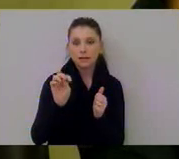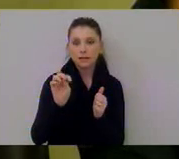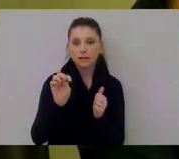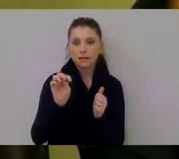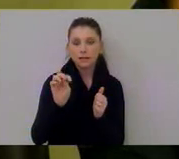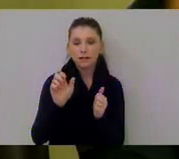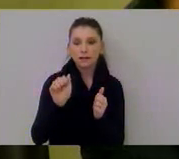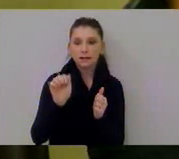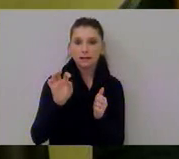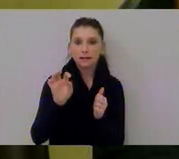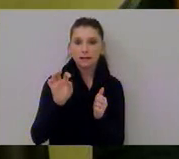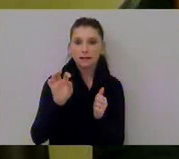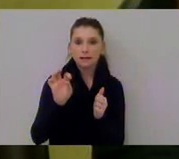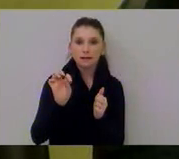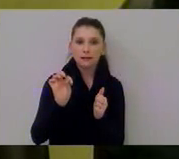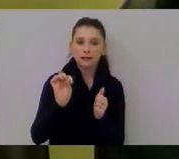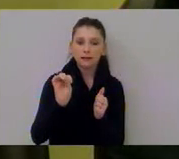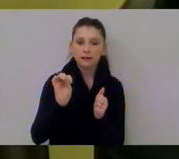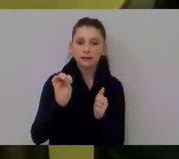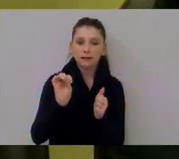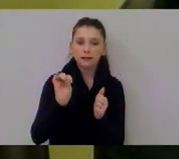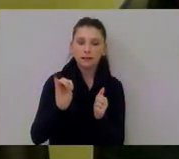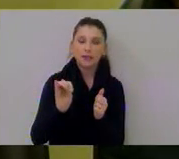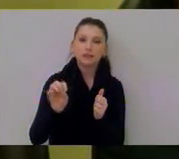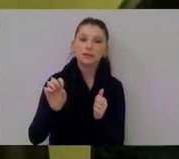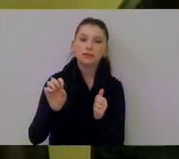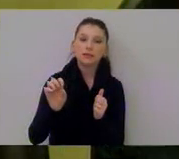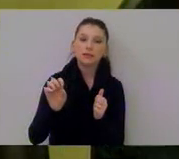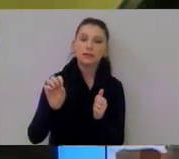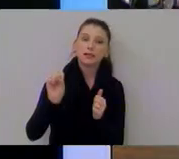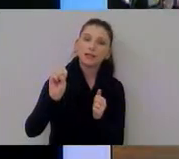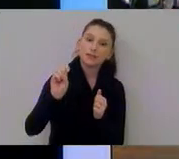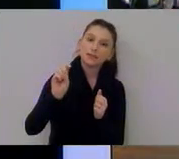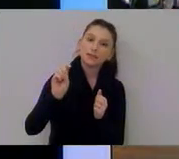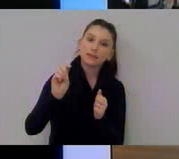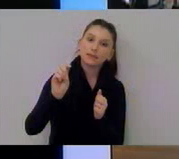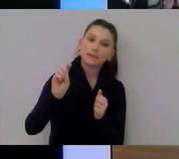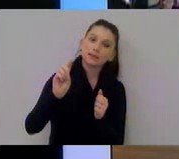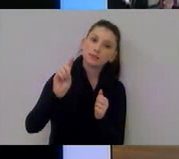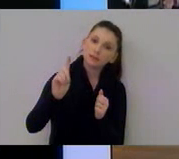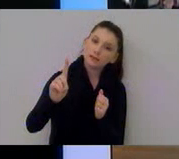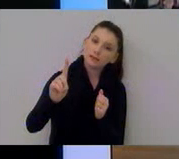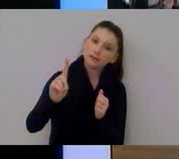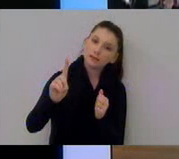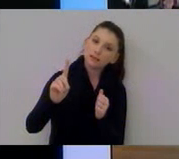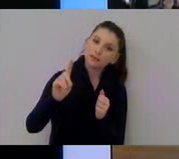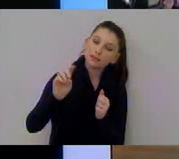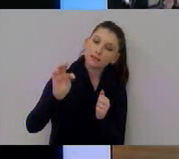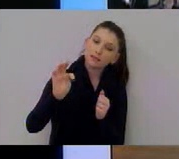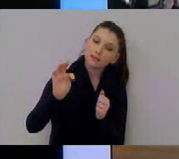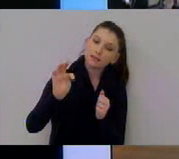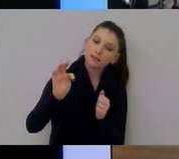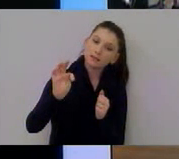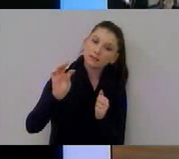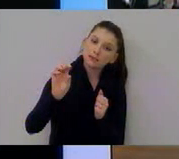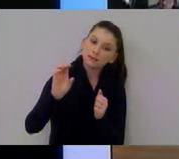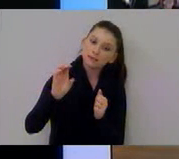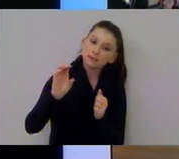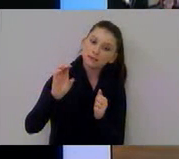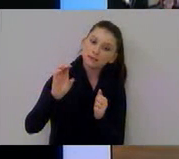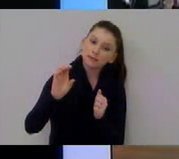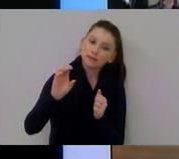Essa placa que aparece de pare não existia, vereadora,